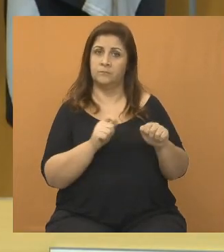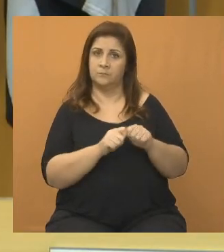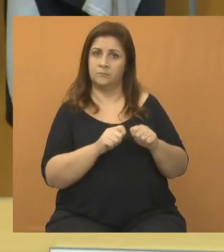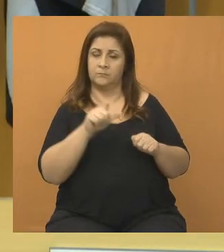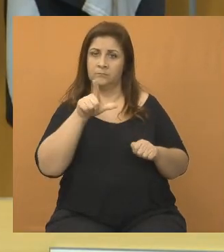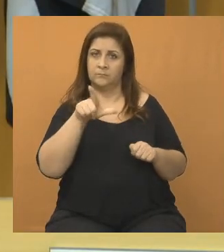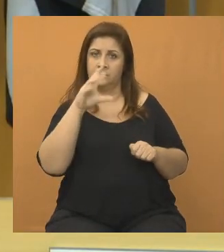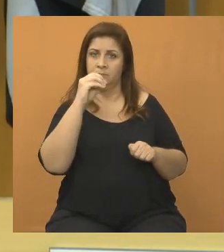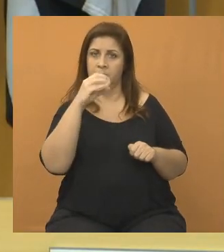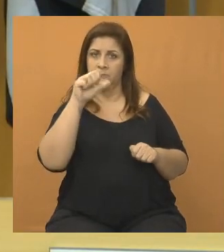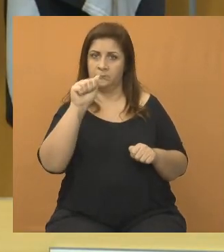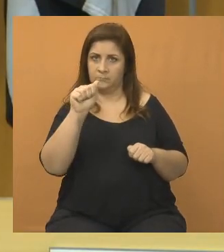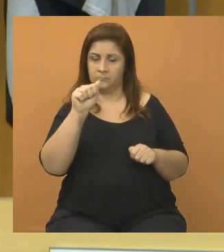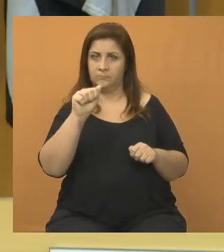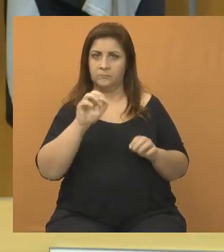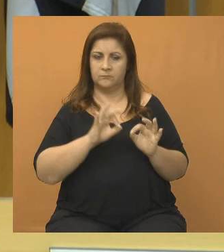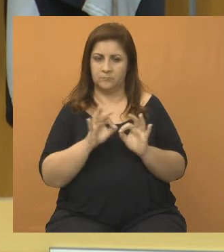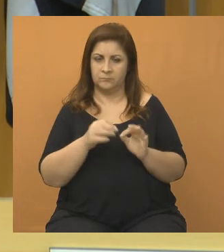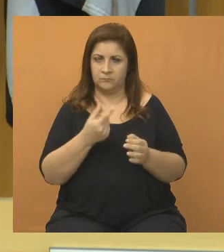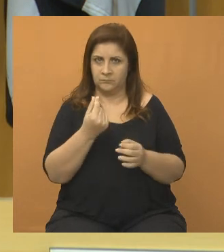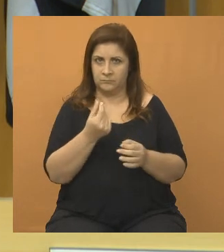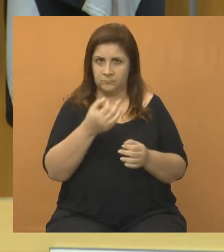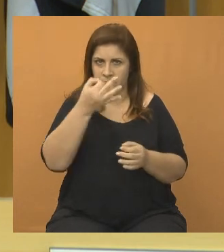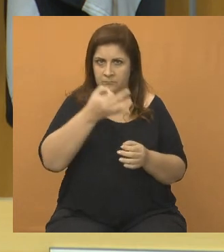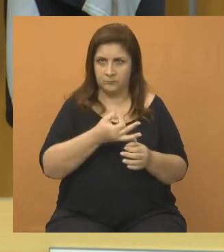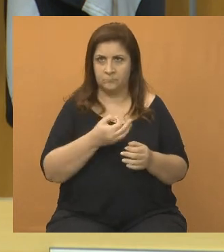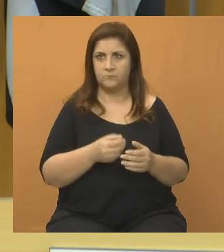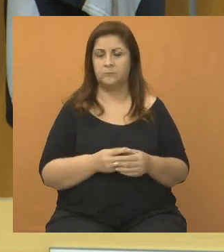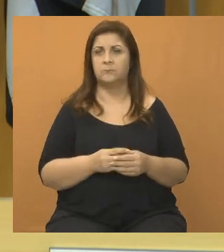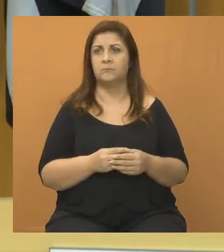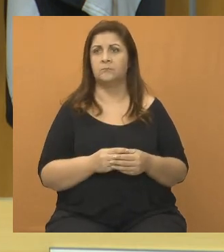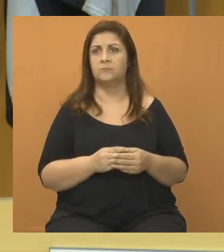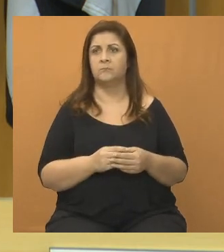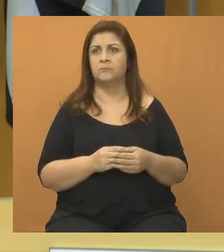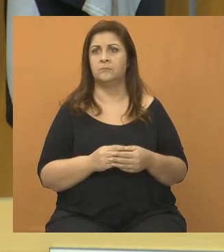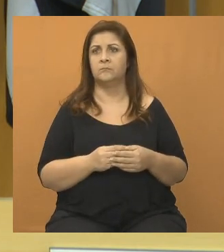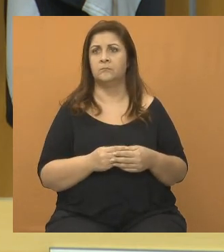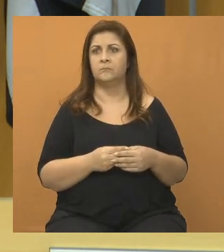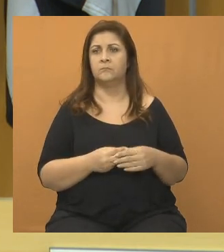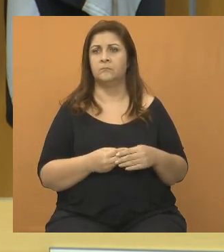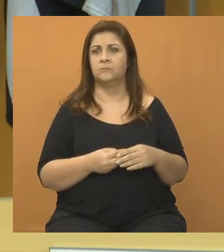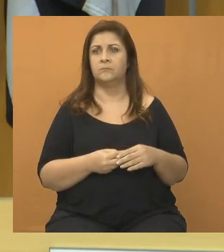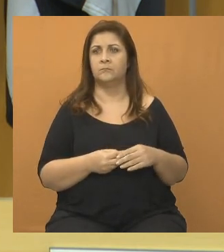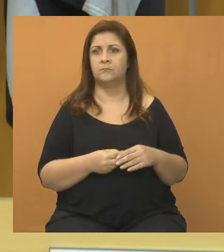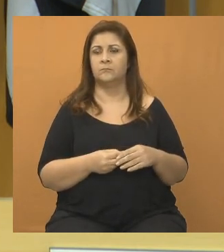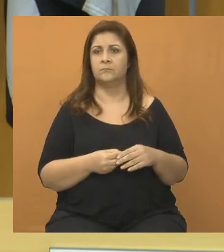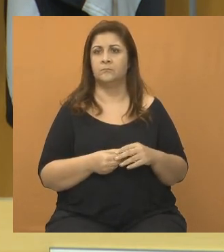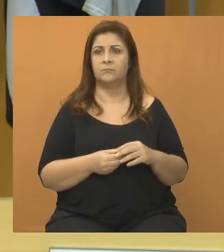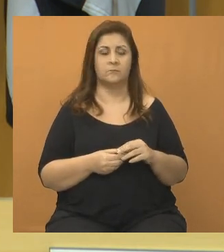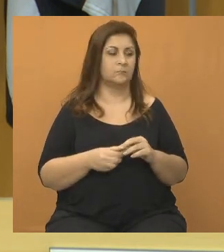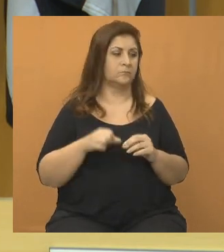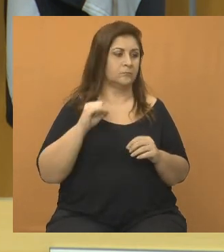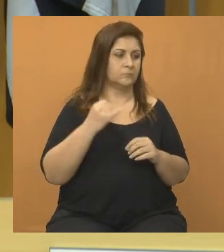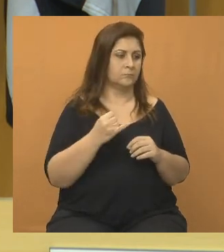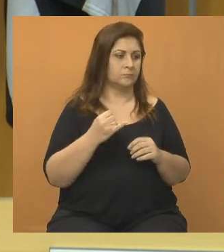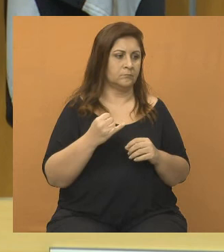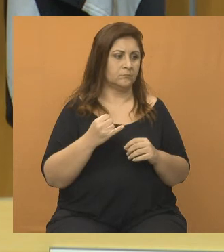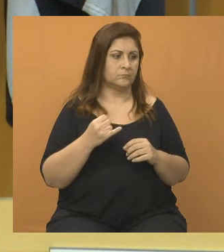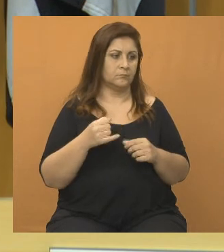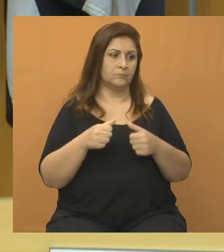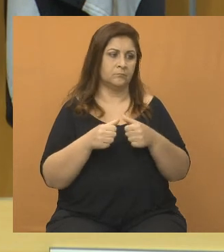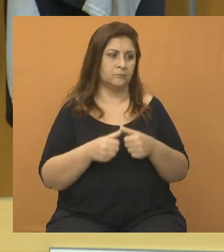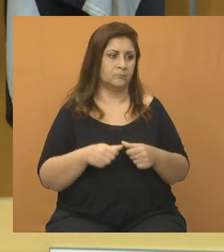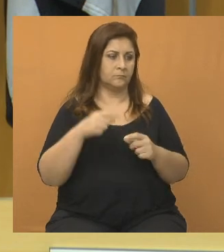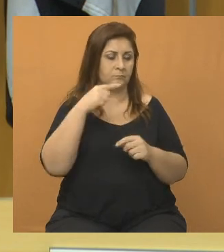acabar reestimando esses valores, deve mudar a projeção de receita corrente líquida. Então, né, se o cenário continuar negativo, vai